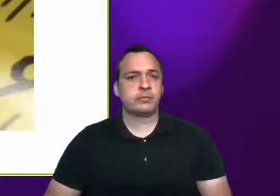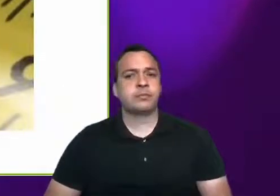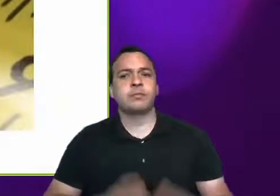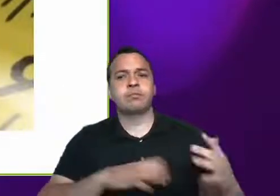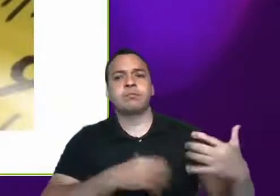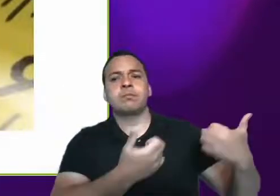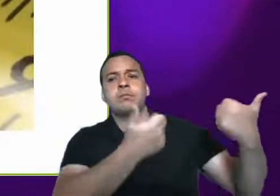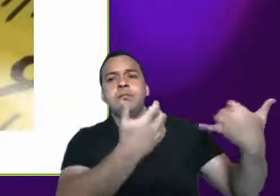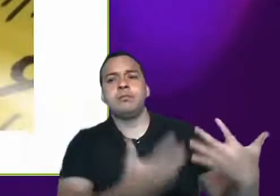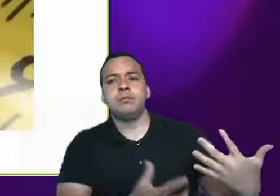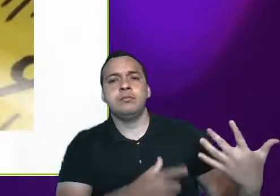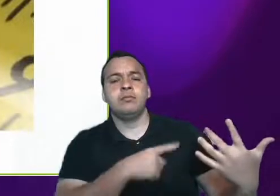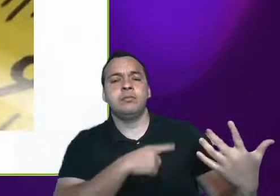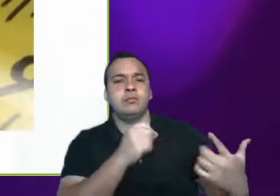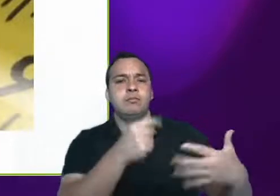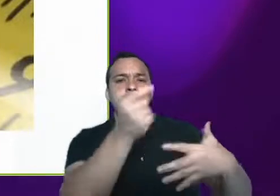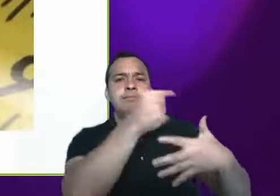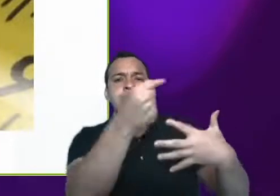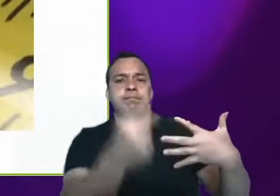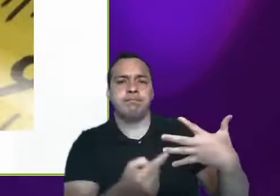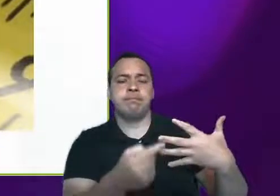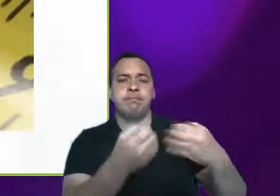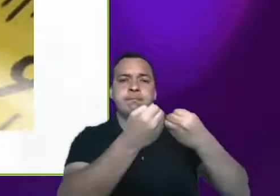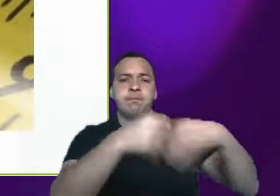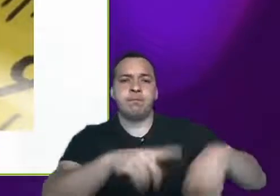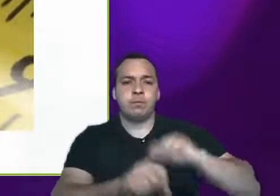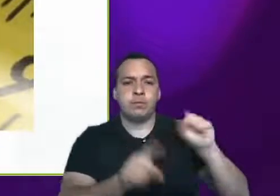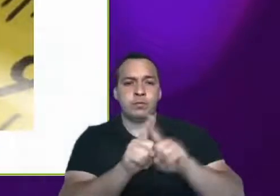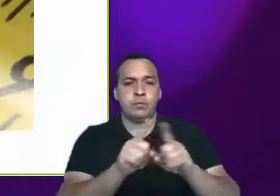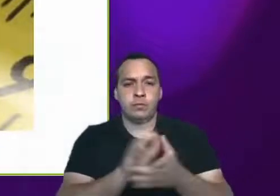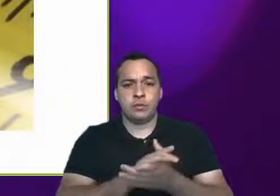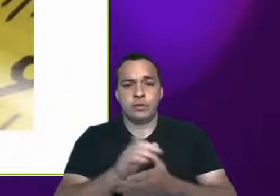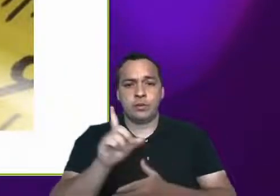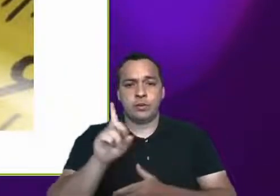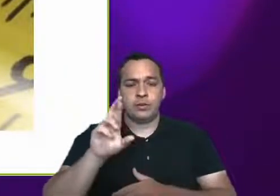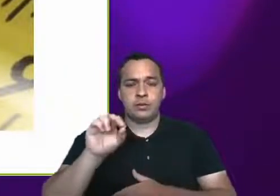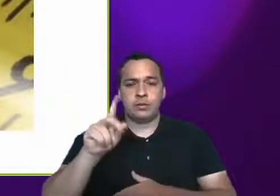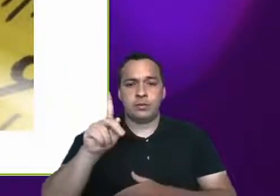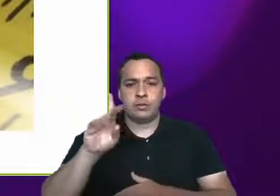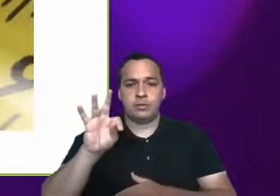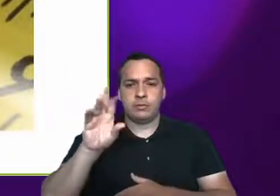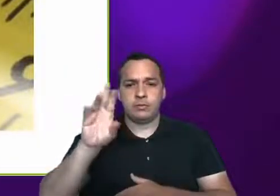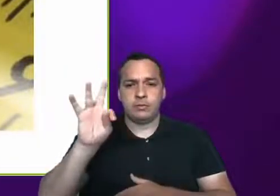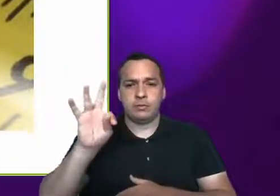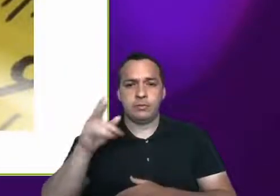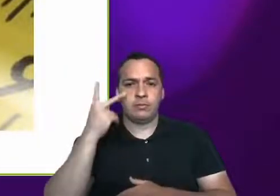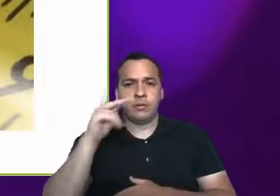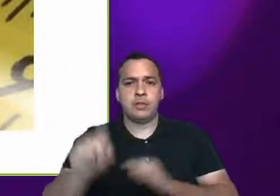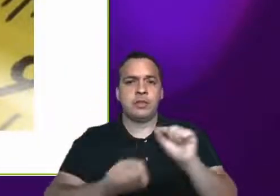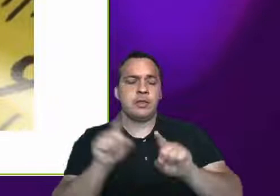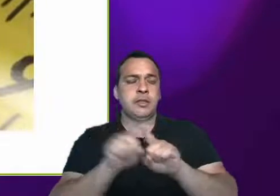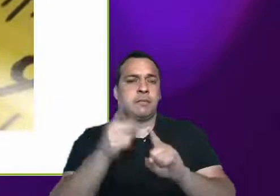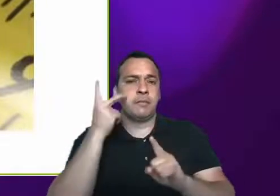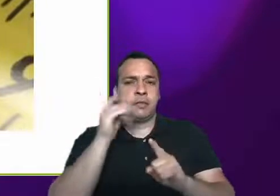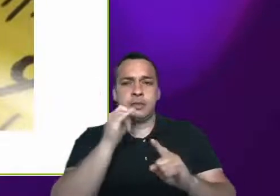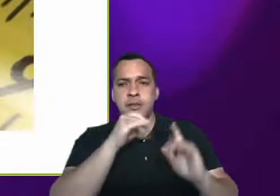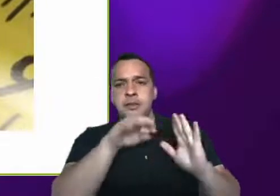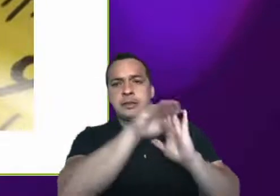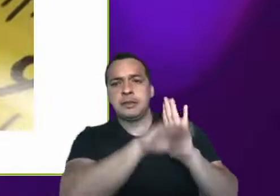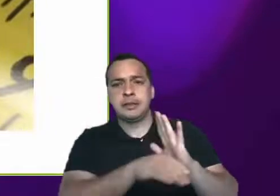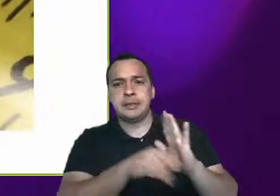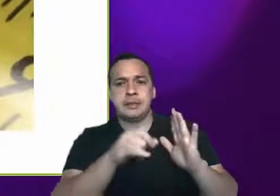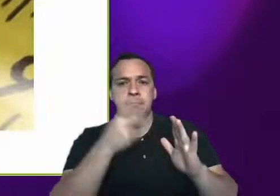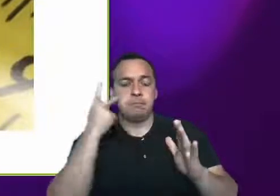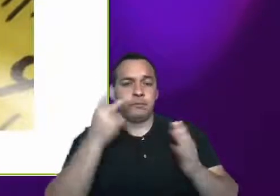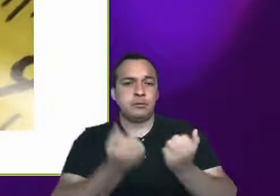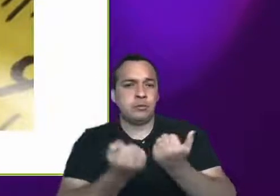E quais são as características, quais são os fatores que favorecem esse dropout na lista de